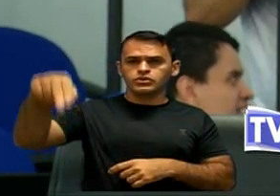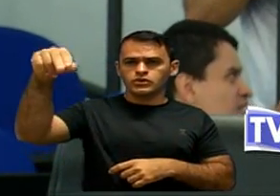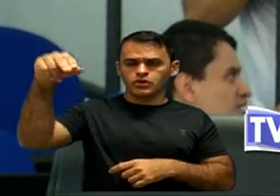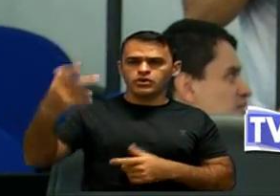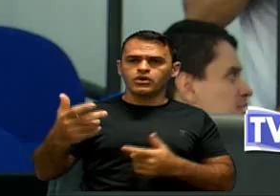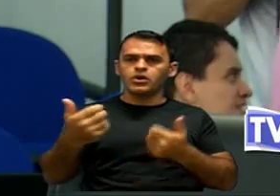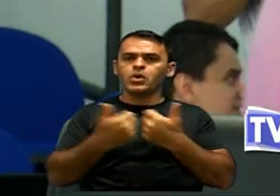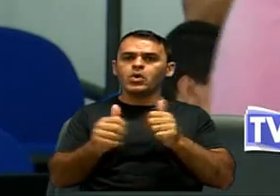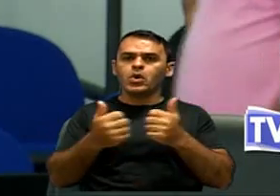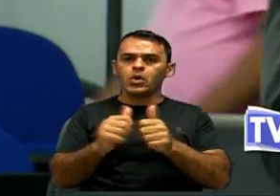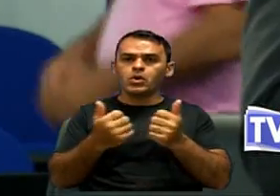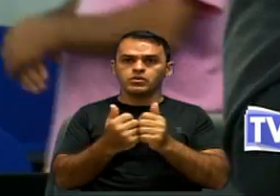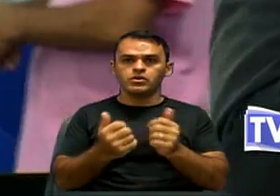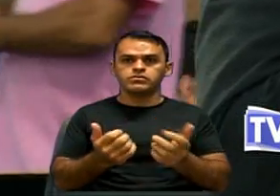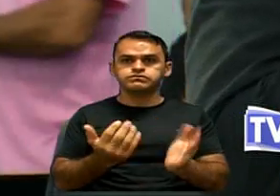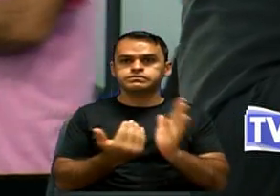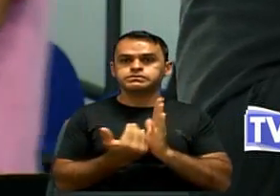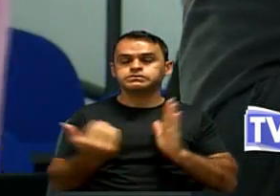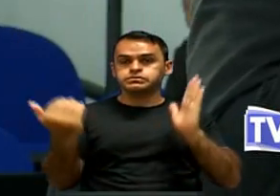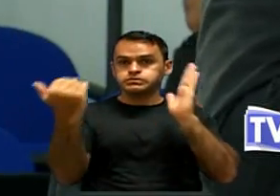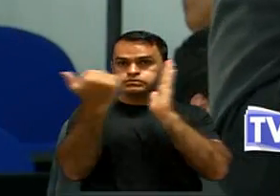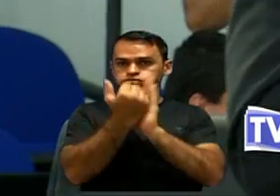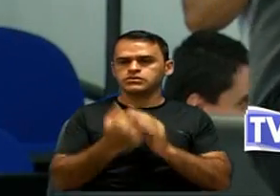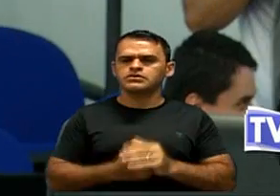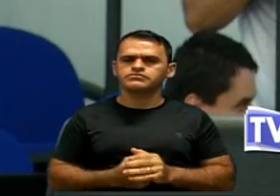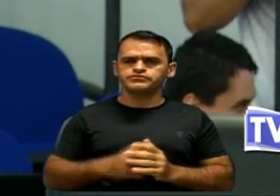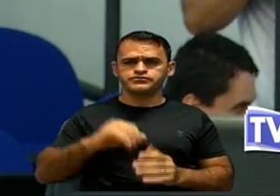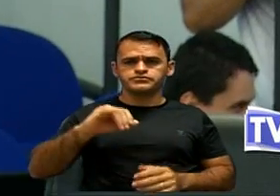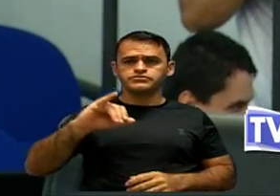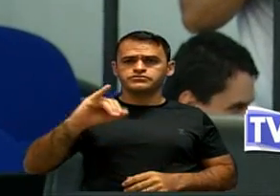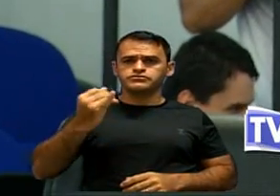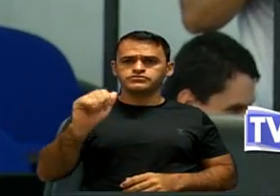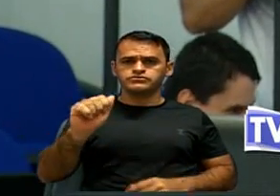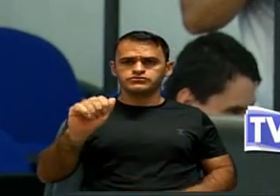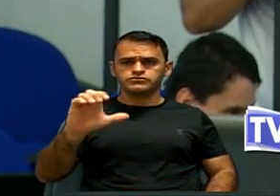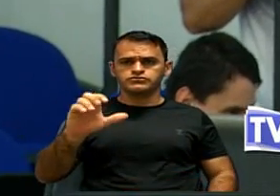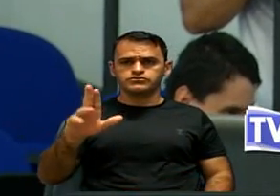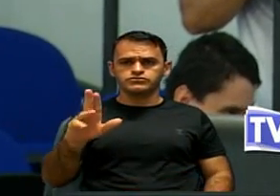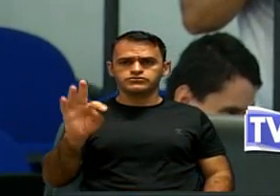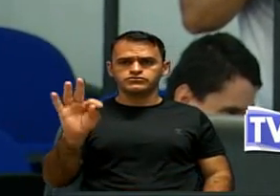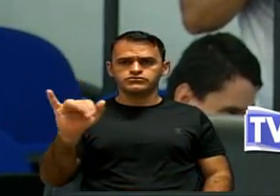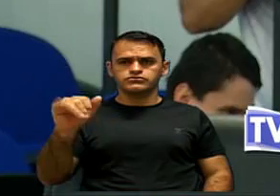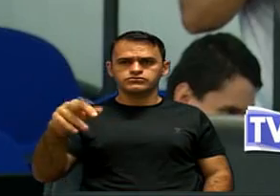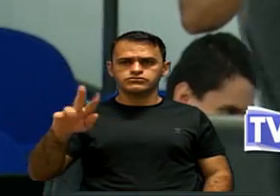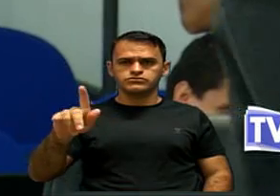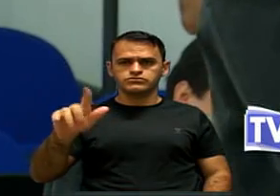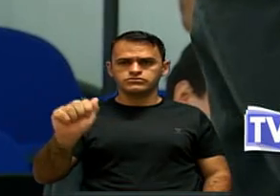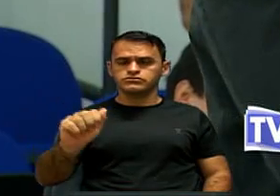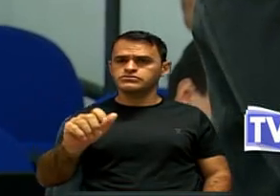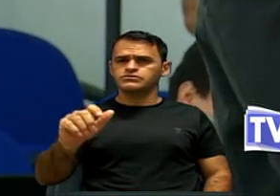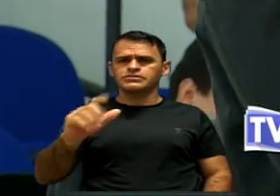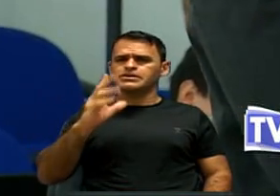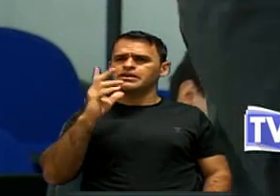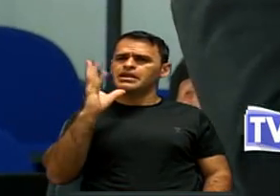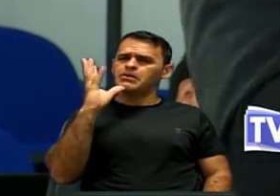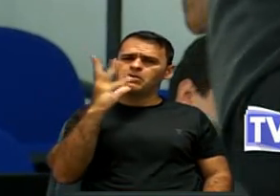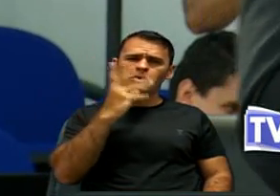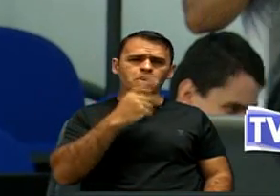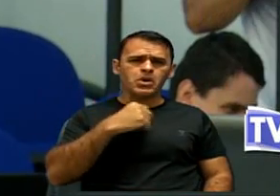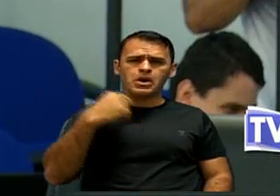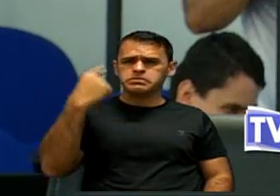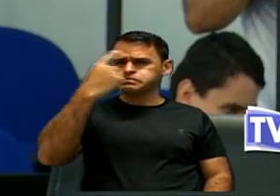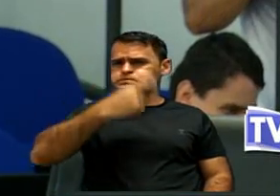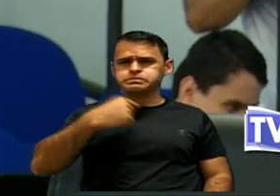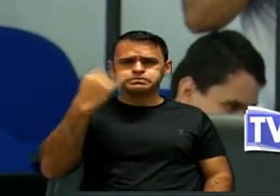da frota de ônibus, é horário. No Jacutinga, chega a demorar 2 horas em final de semana um ônibus. Então, o que a